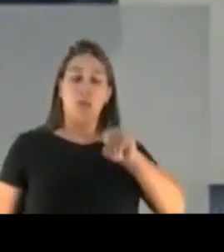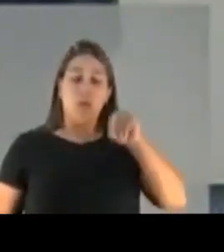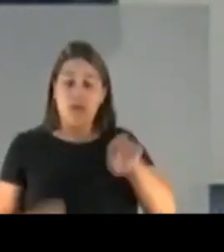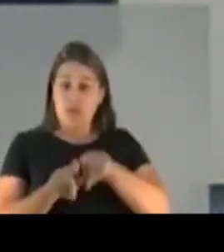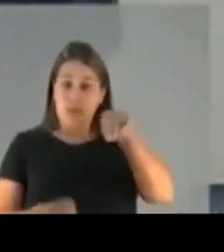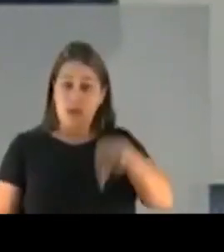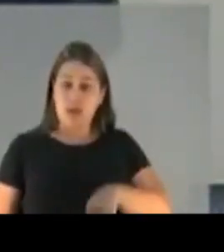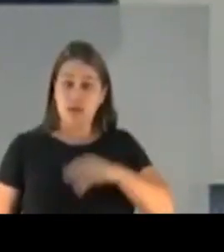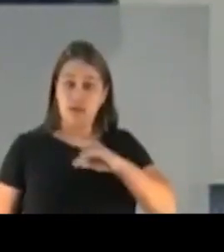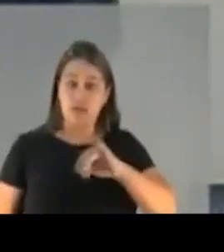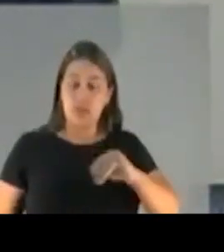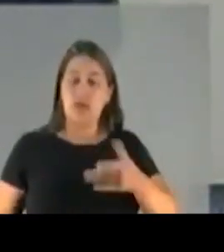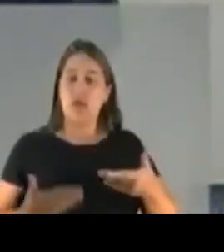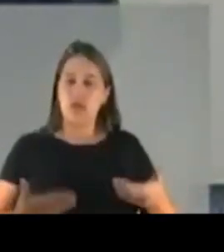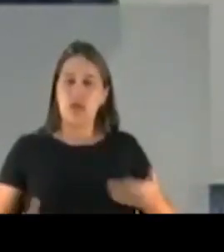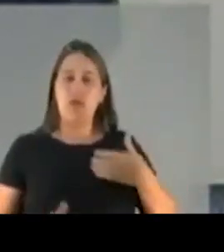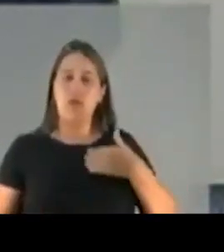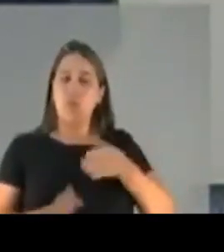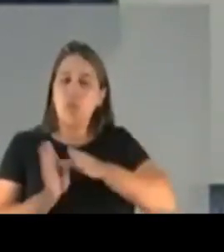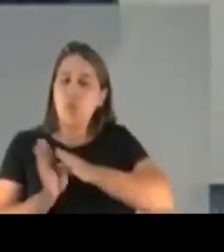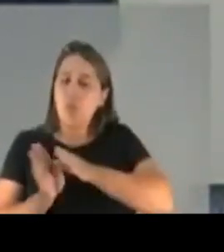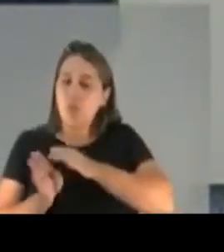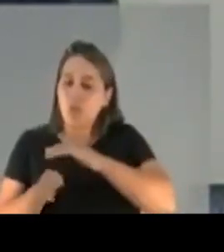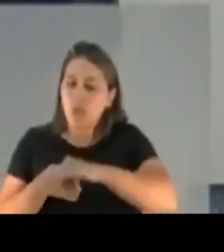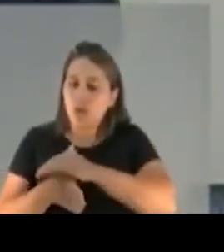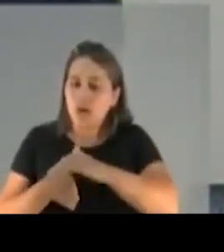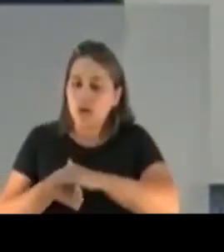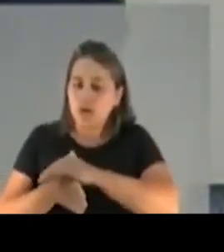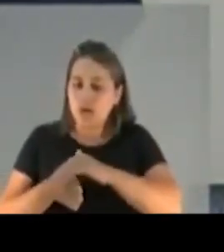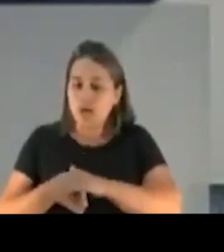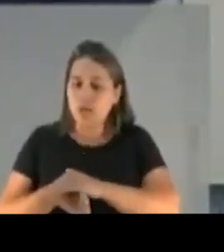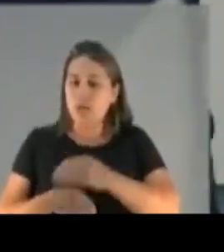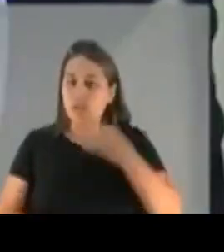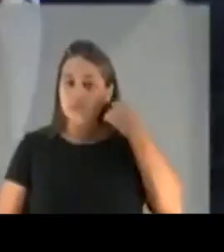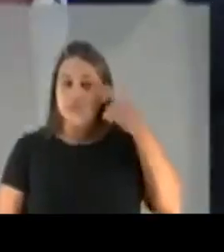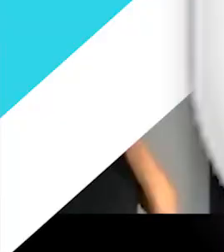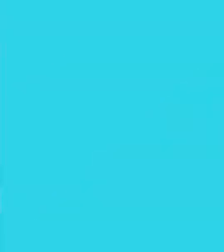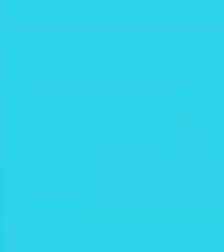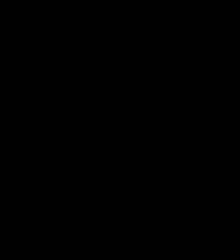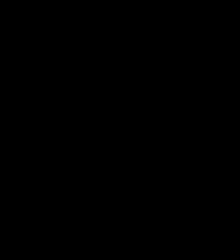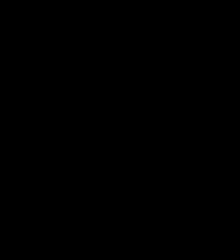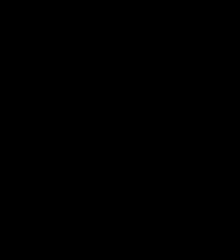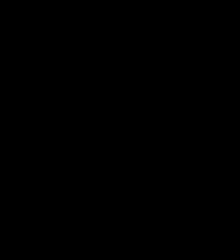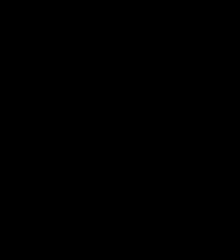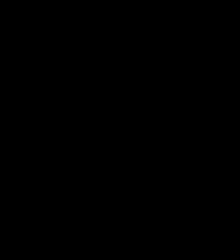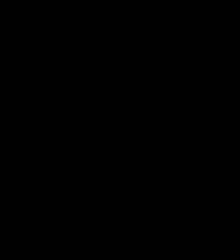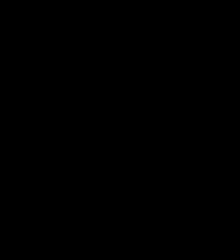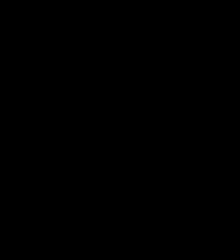e, portanto, por orientação dos meus advogados, eu vou permanecer em silêncio.